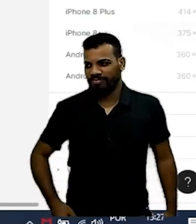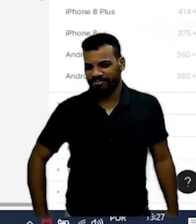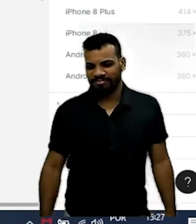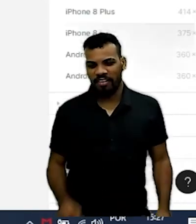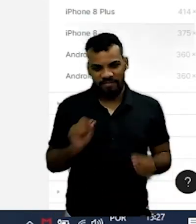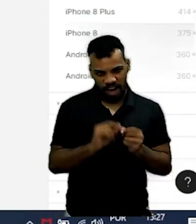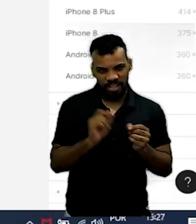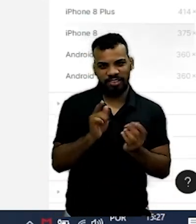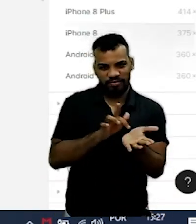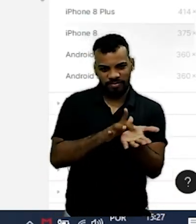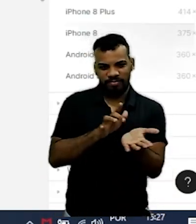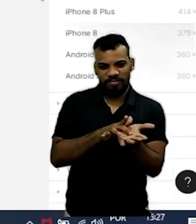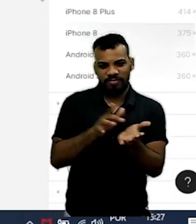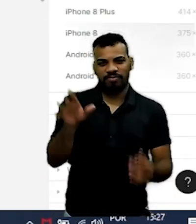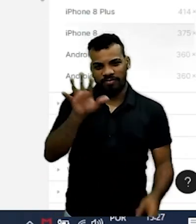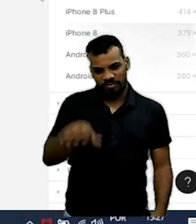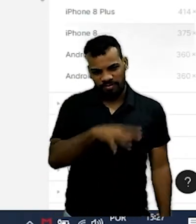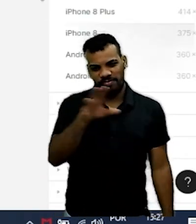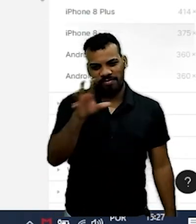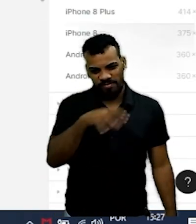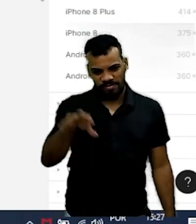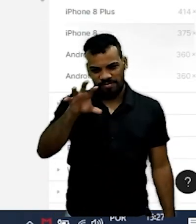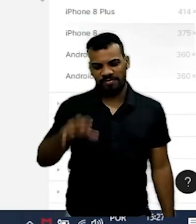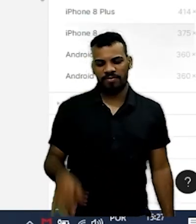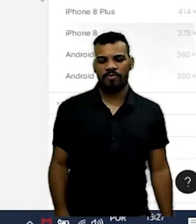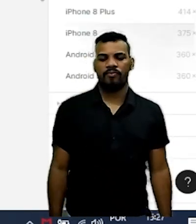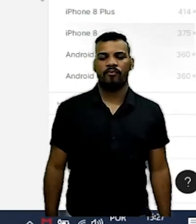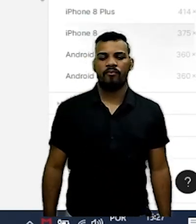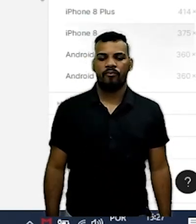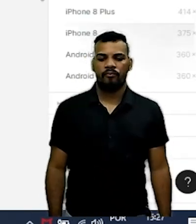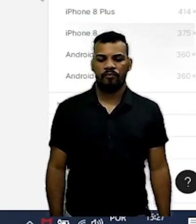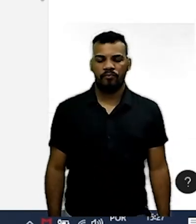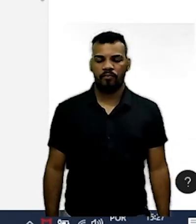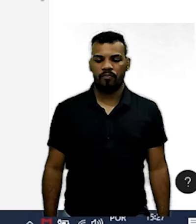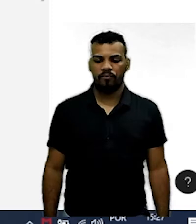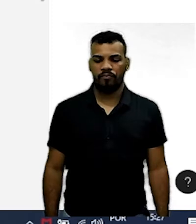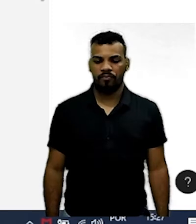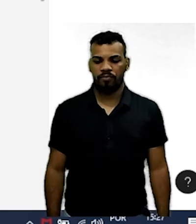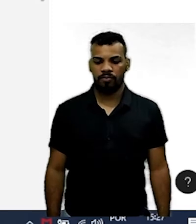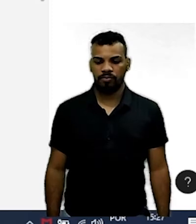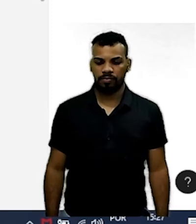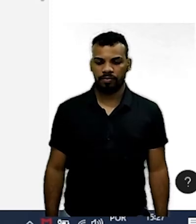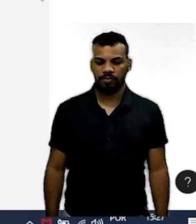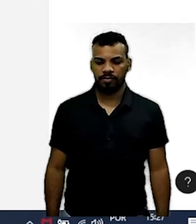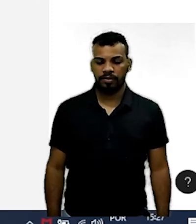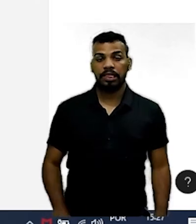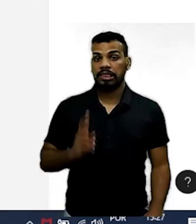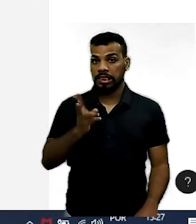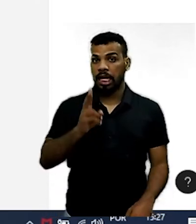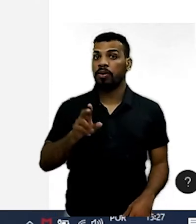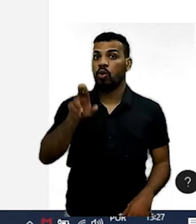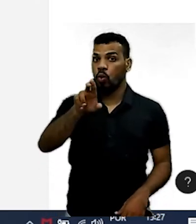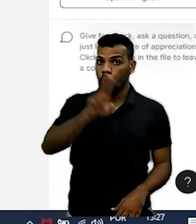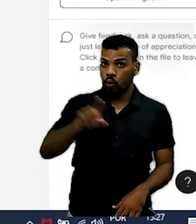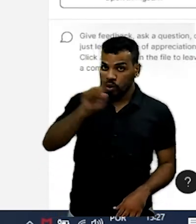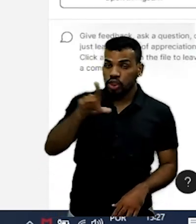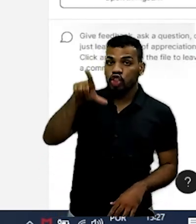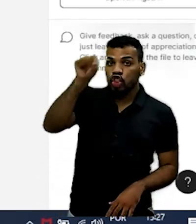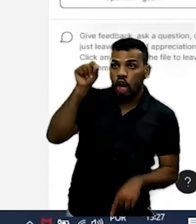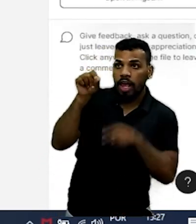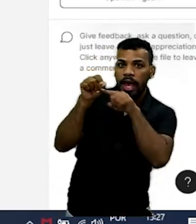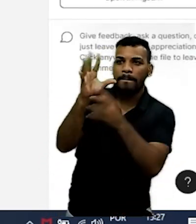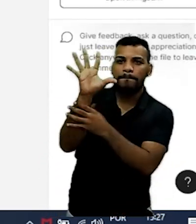Tudo bem? Para não ter que justamente ficar sempre selecionando a ferramenta da mão. E por